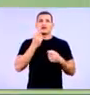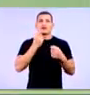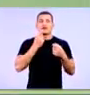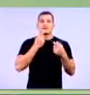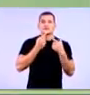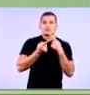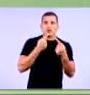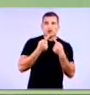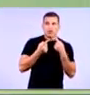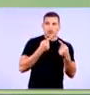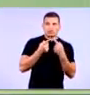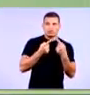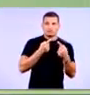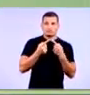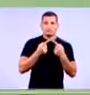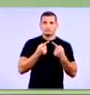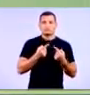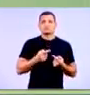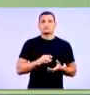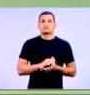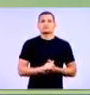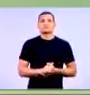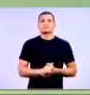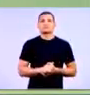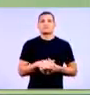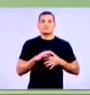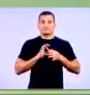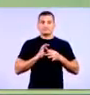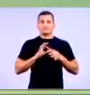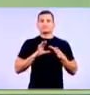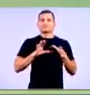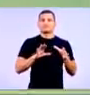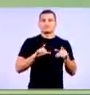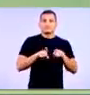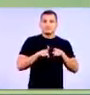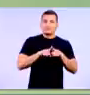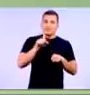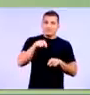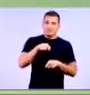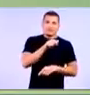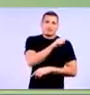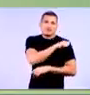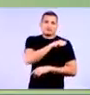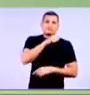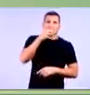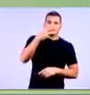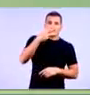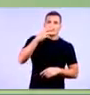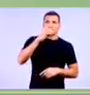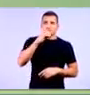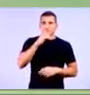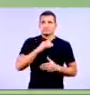ele disponha-se. Isso é um aluno 3D. Diálogo,